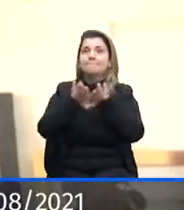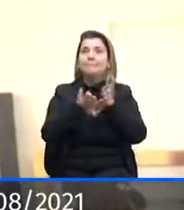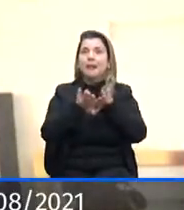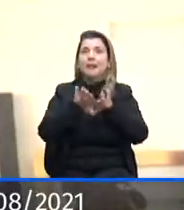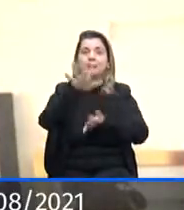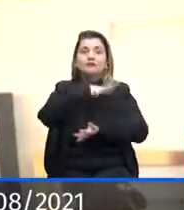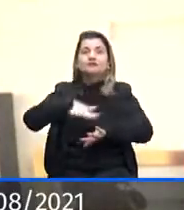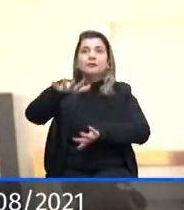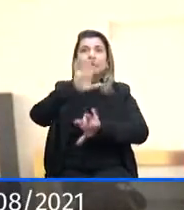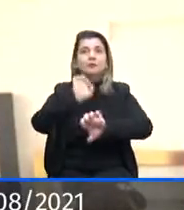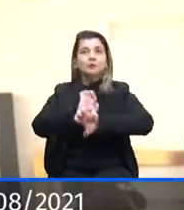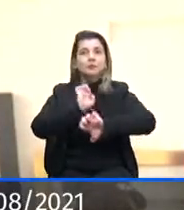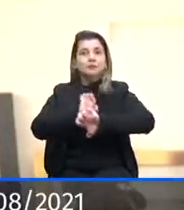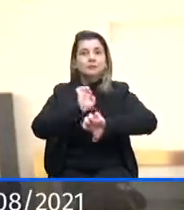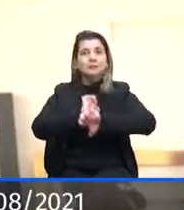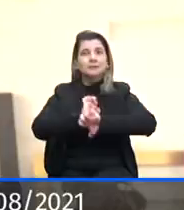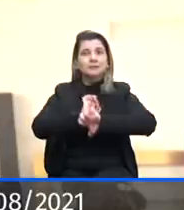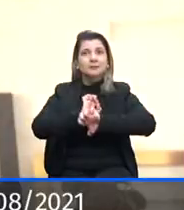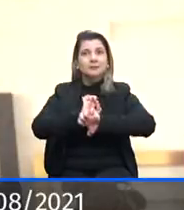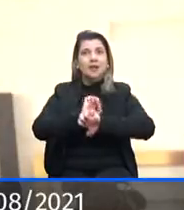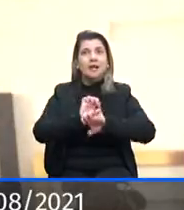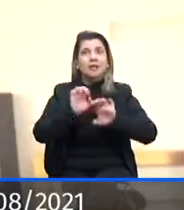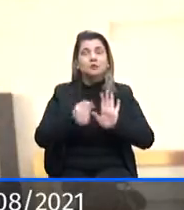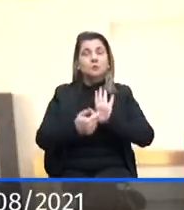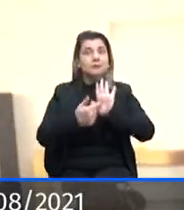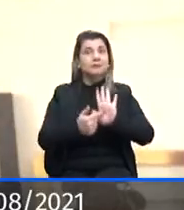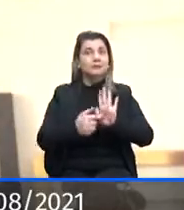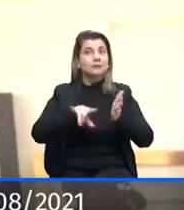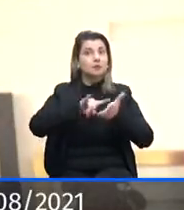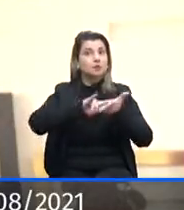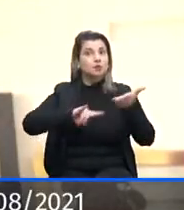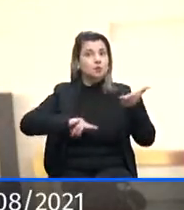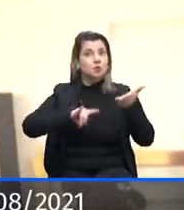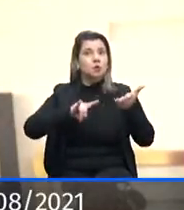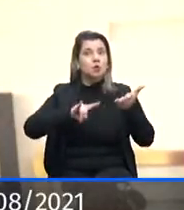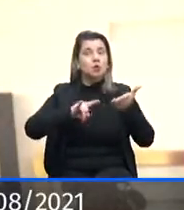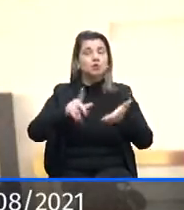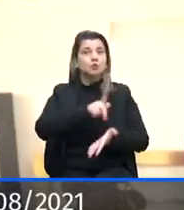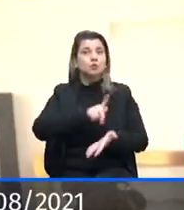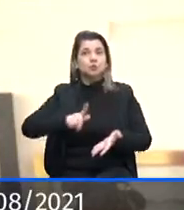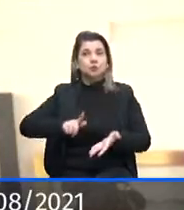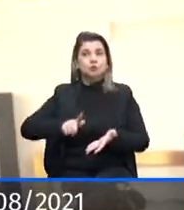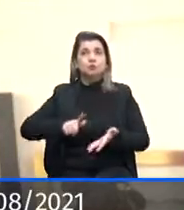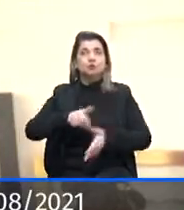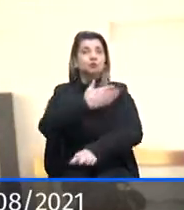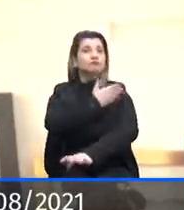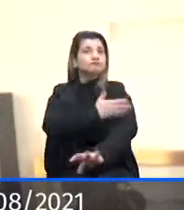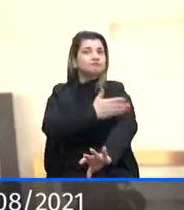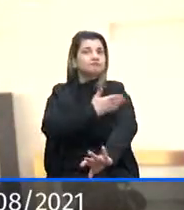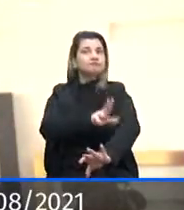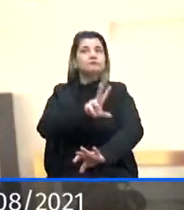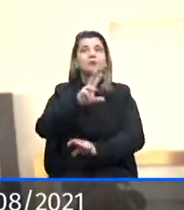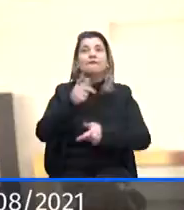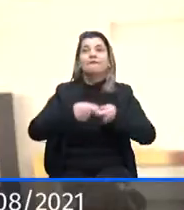a prestação de contas governamental referente ao exercício financeiro de